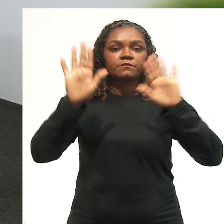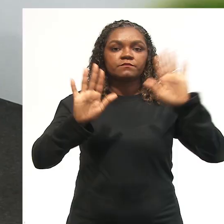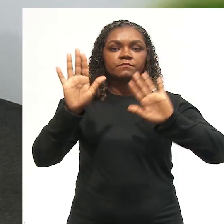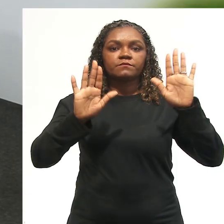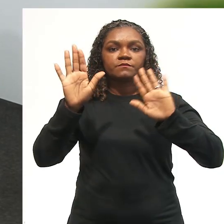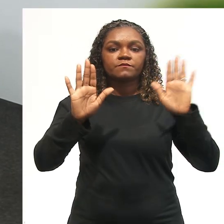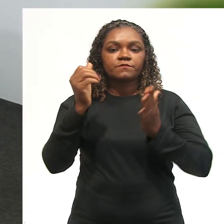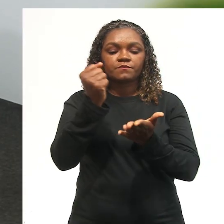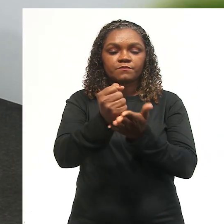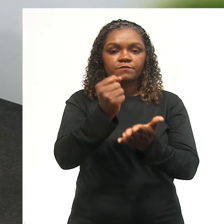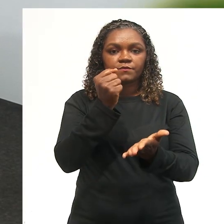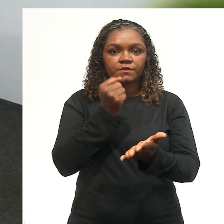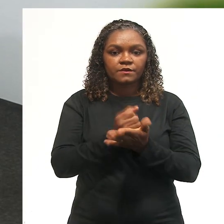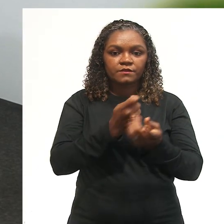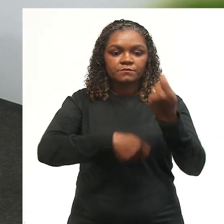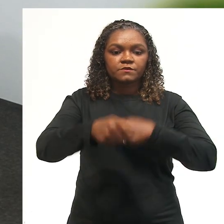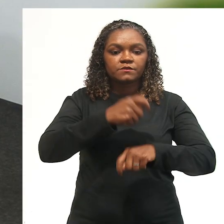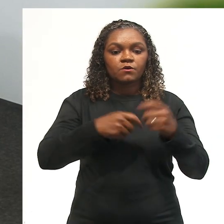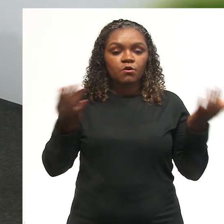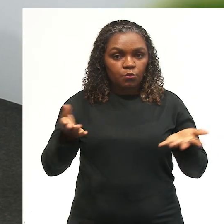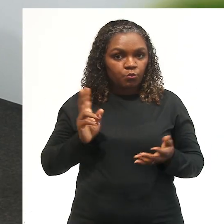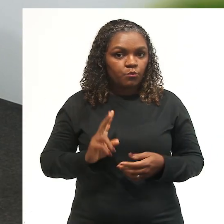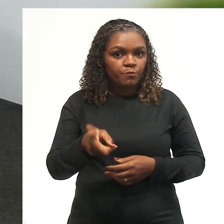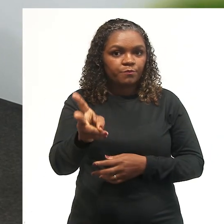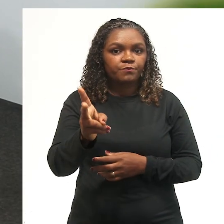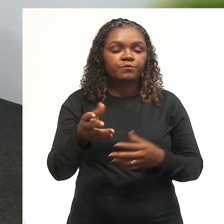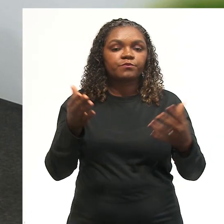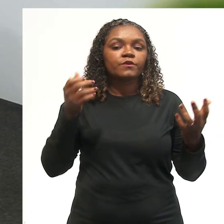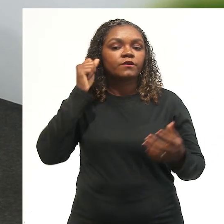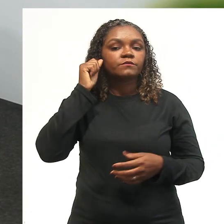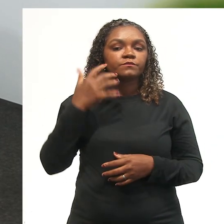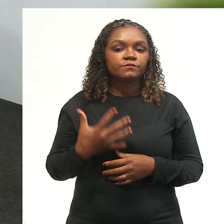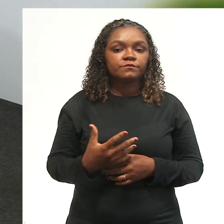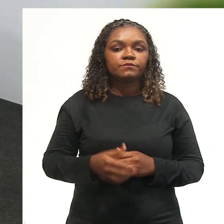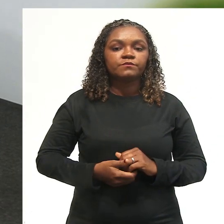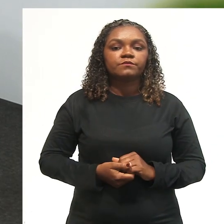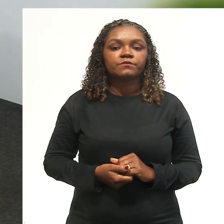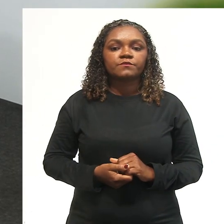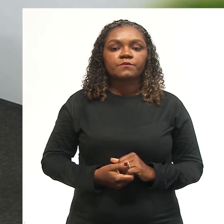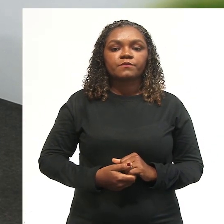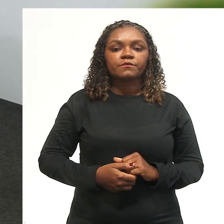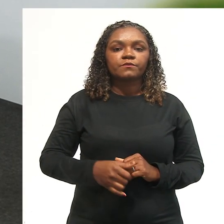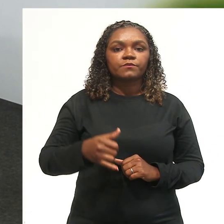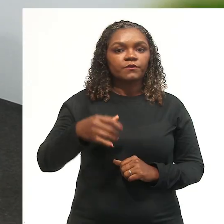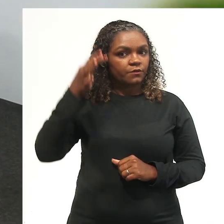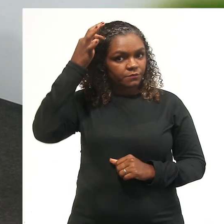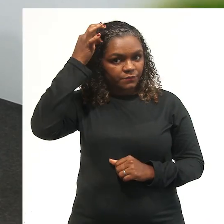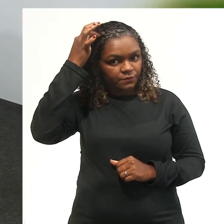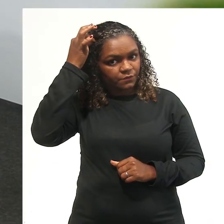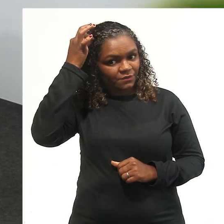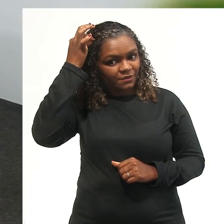daremos prosseguimento agora. Eu vou iniciar minha audiodescrição. Eu tenho